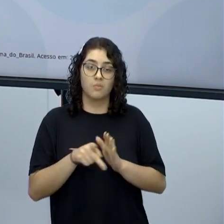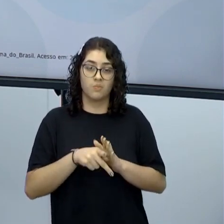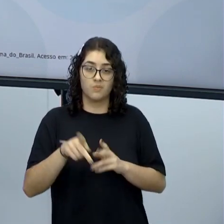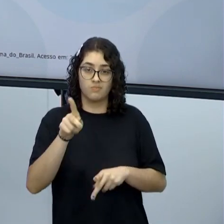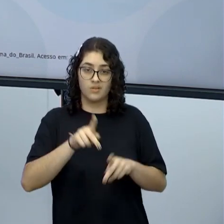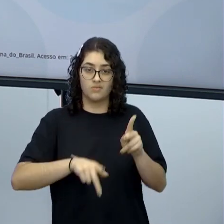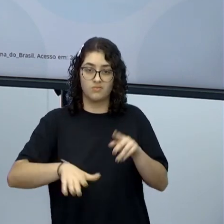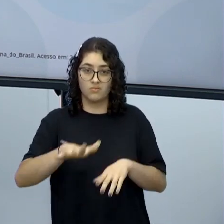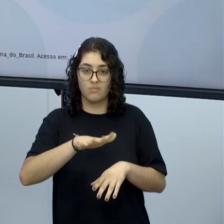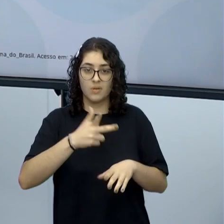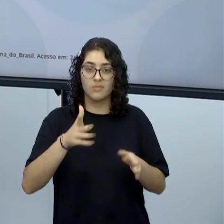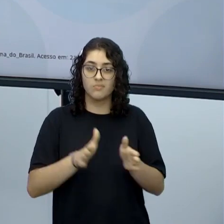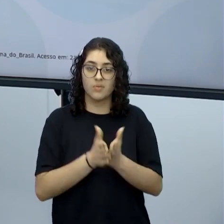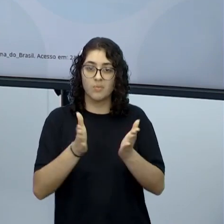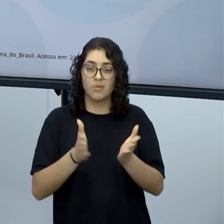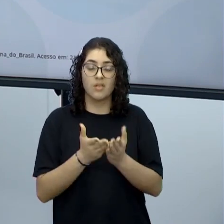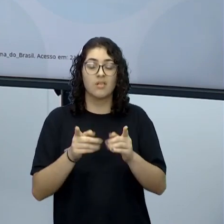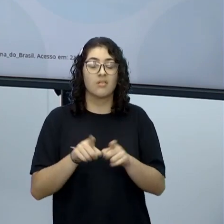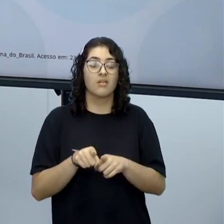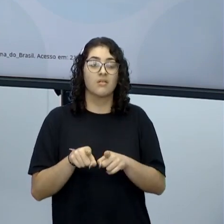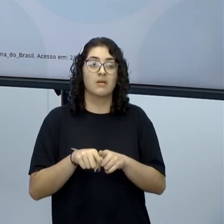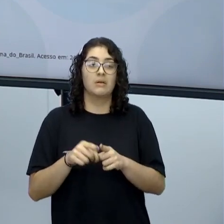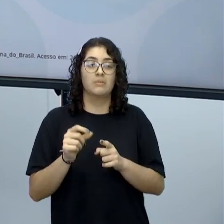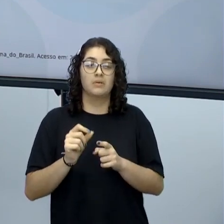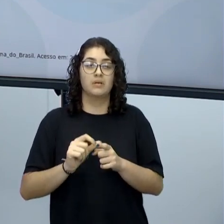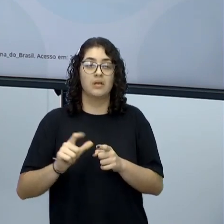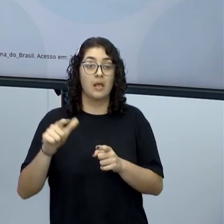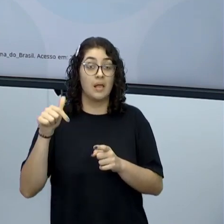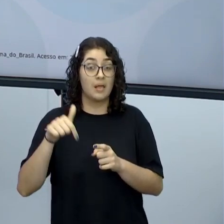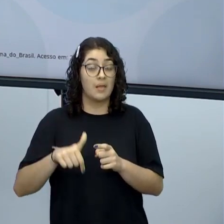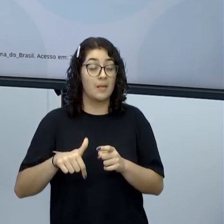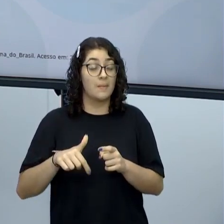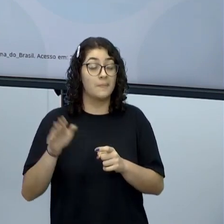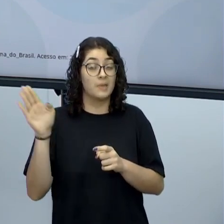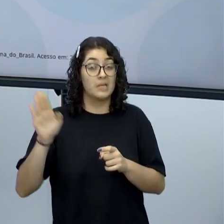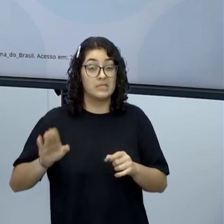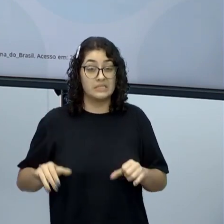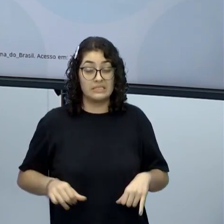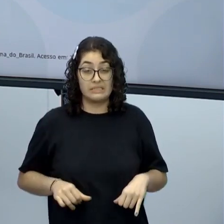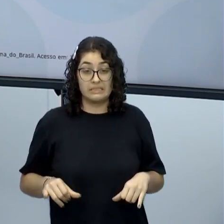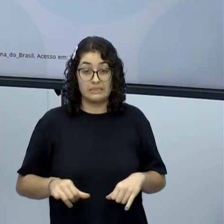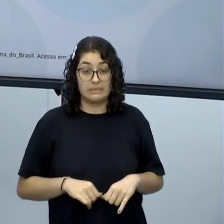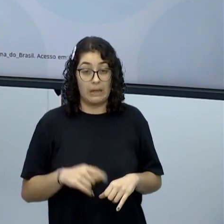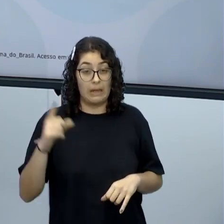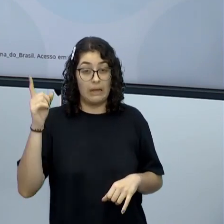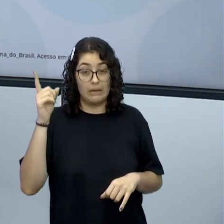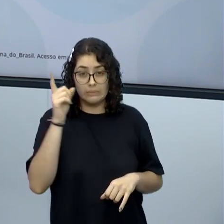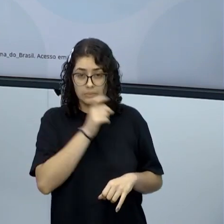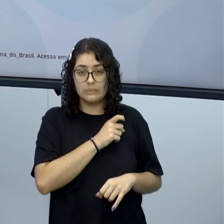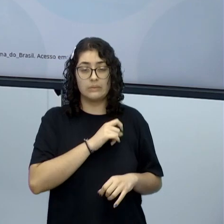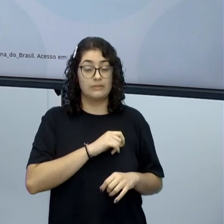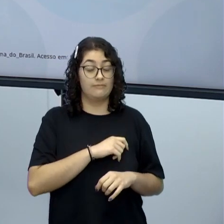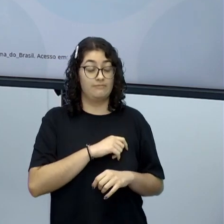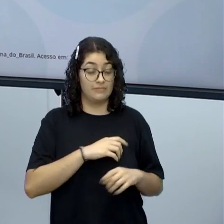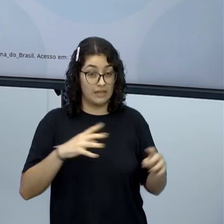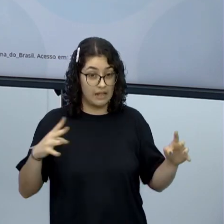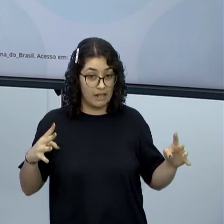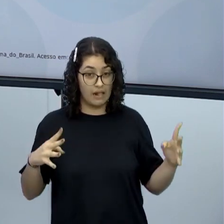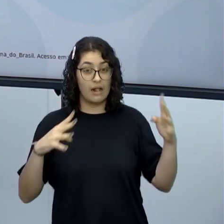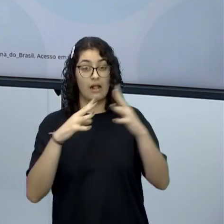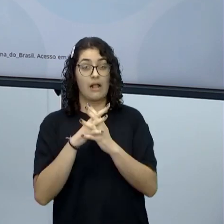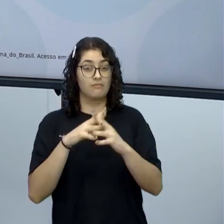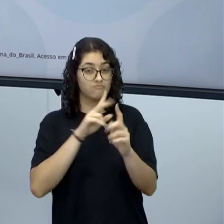As pessoas estavam mais pobres, a inflação estava galopante, o Brasil estava numa crise fenomenal, uma crise sem